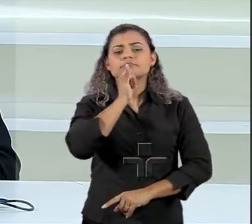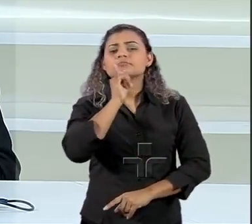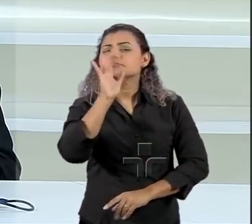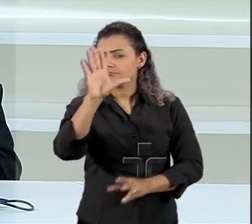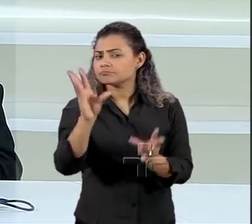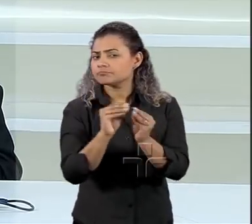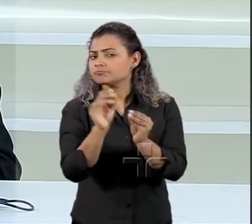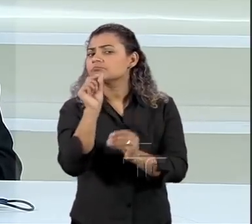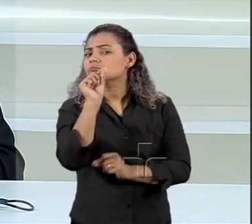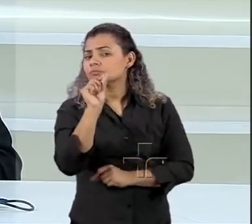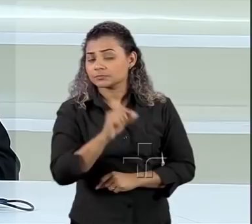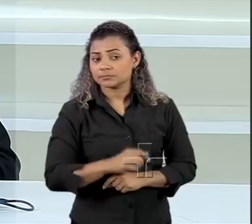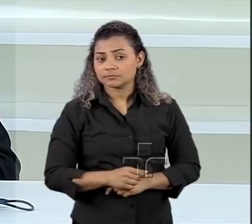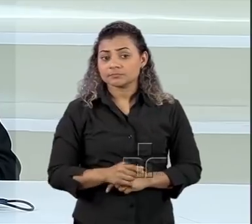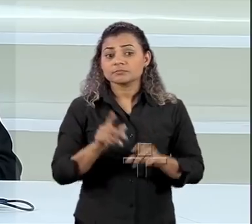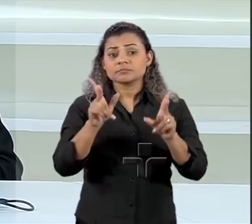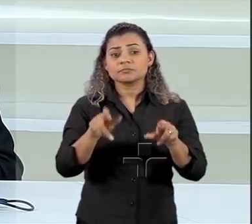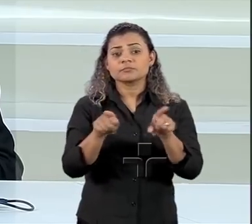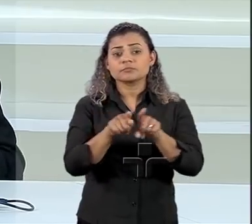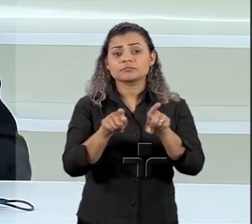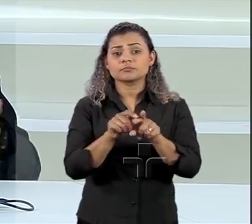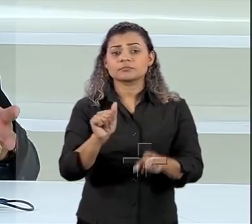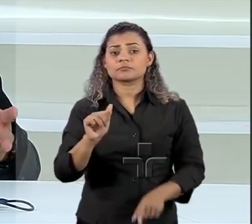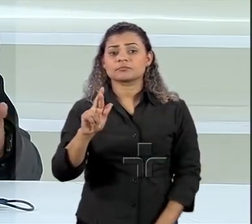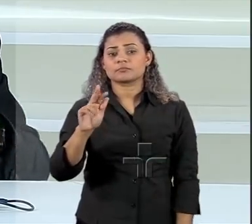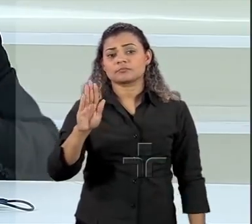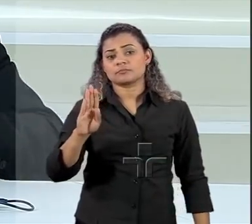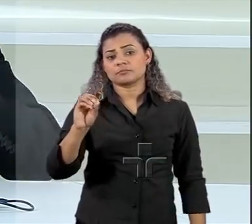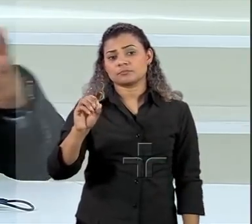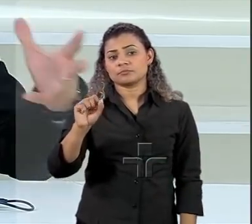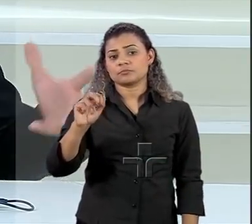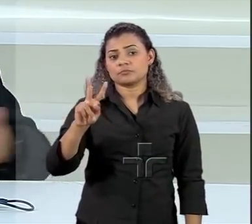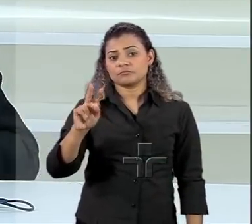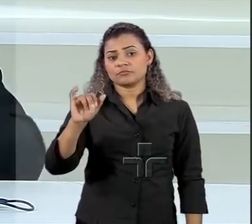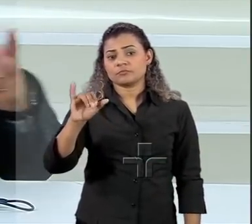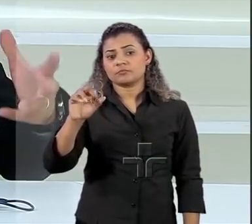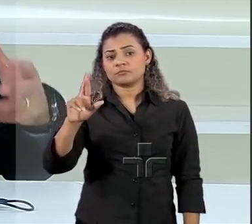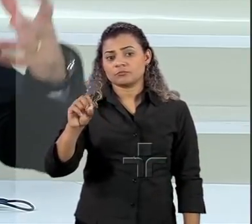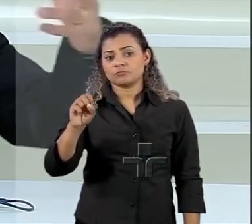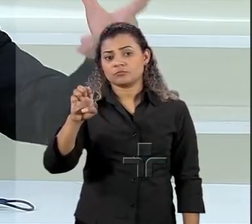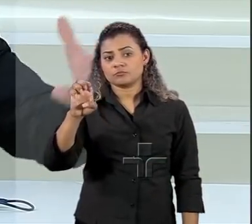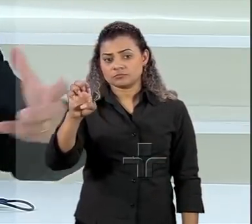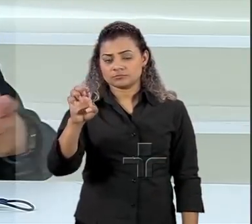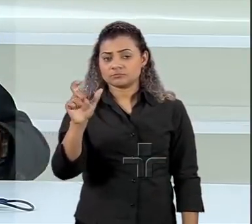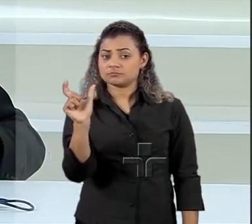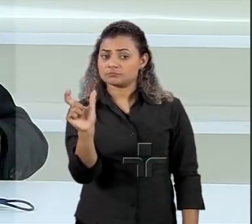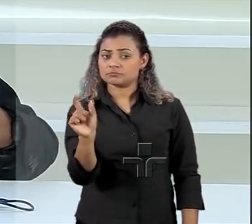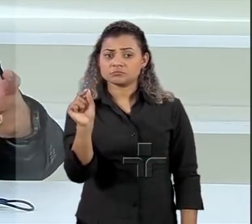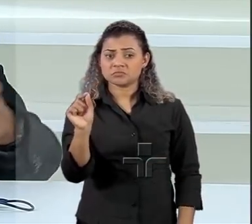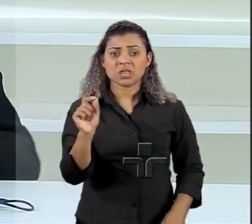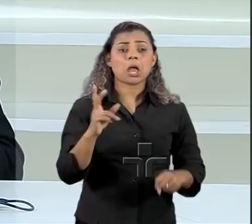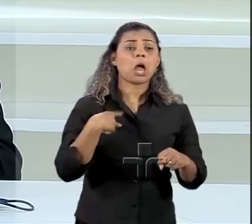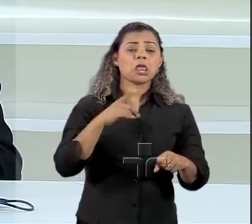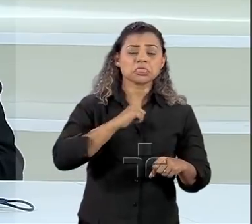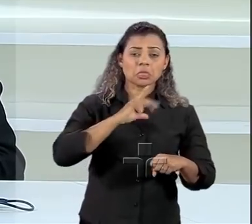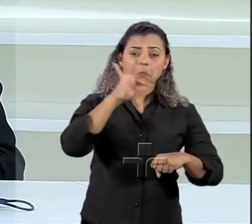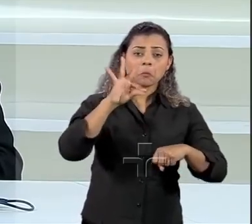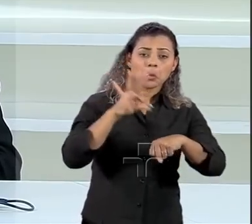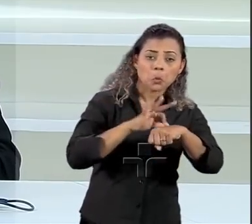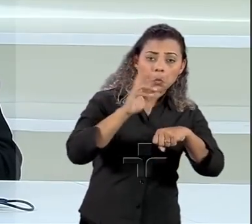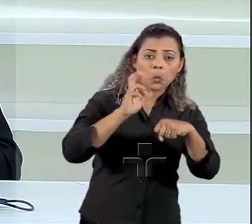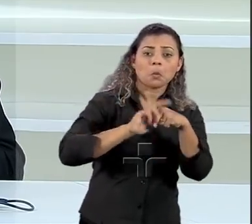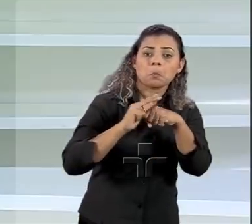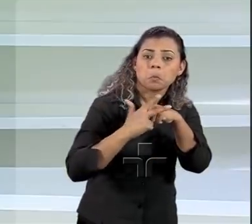bem específica, por exemplo, a arbovirose, Davi. A arbovirose é uma coisa que todo mundo fala, a dengue, a chikungunya e tudo mais.